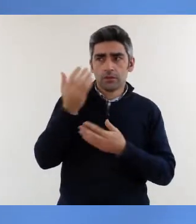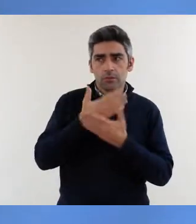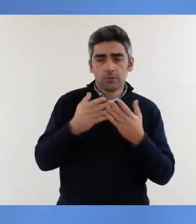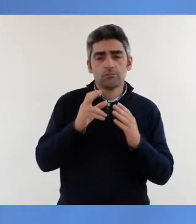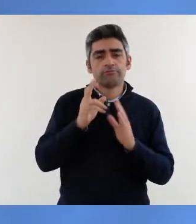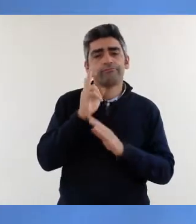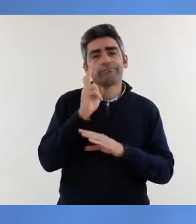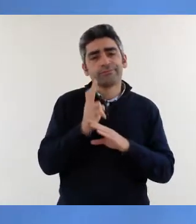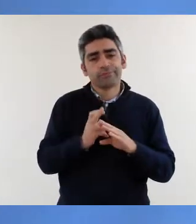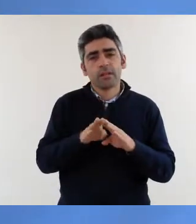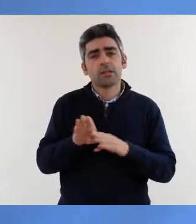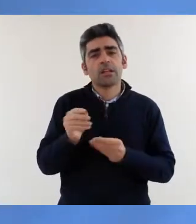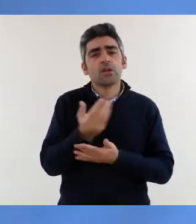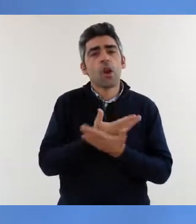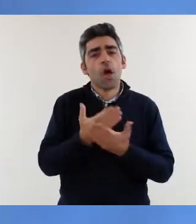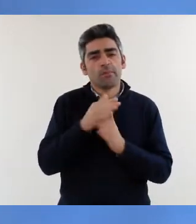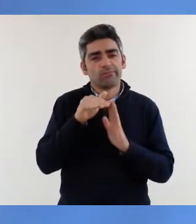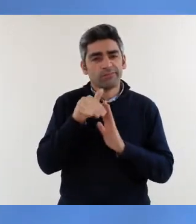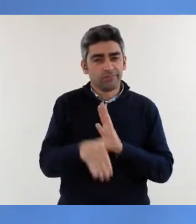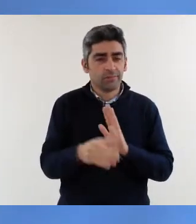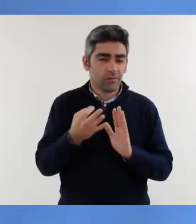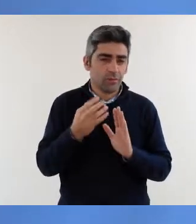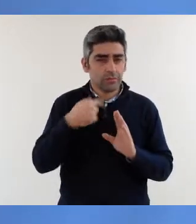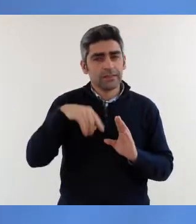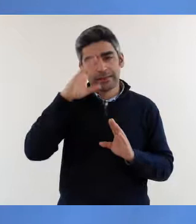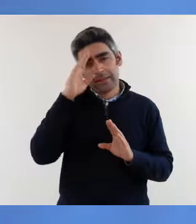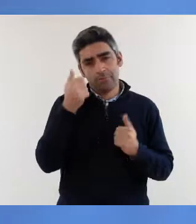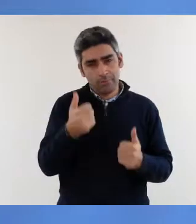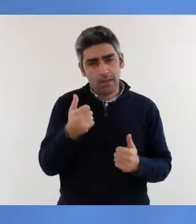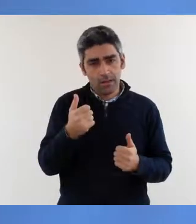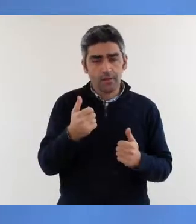endividamento externo e da redução do crescimento econômico